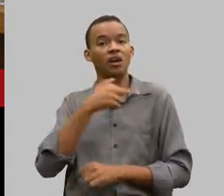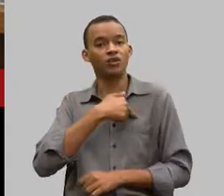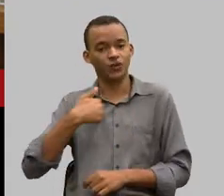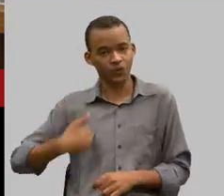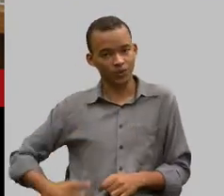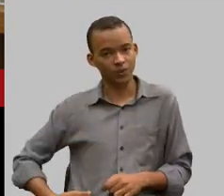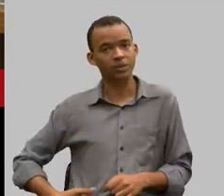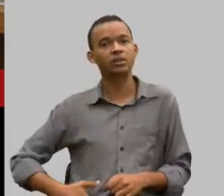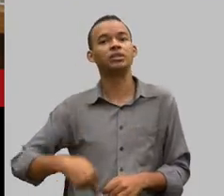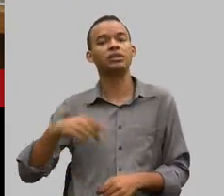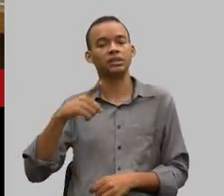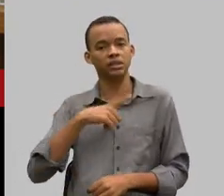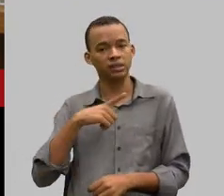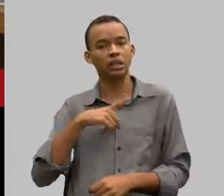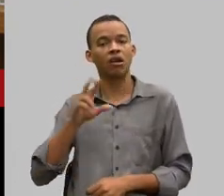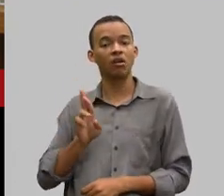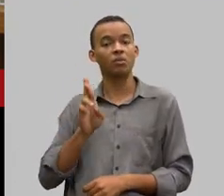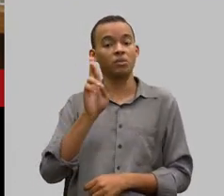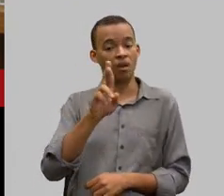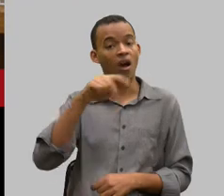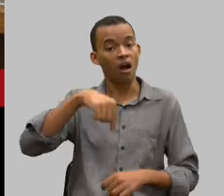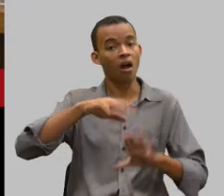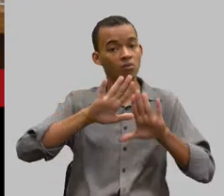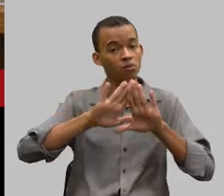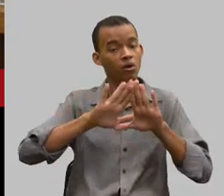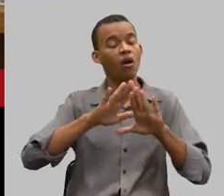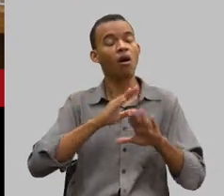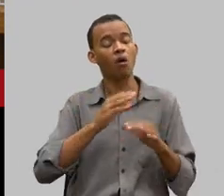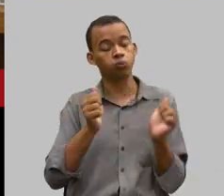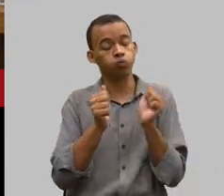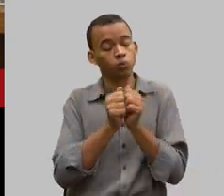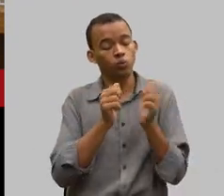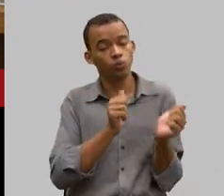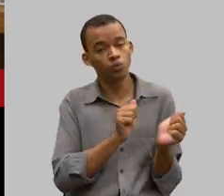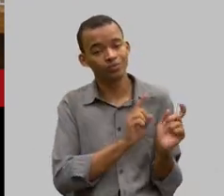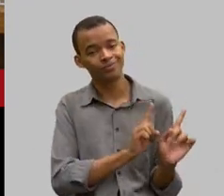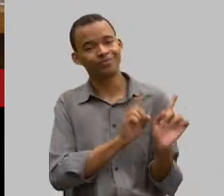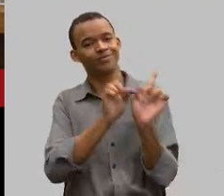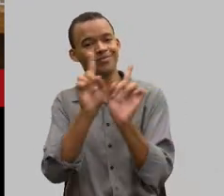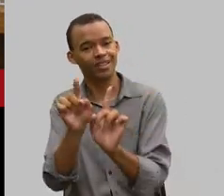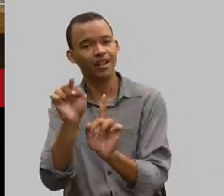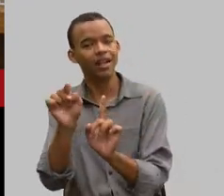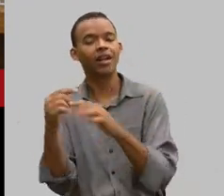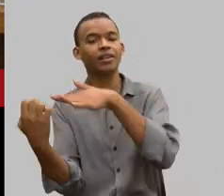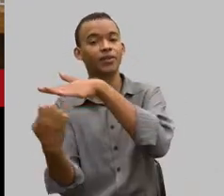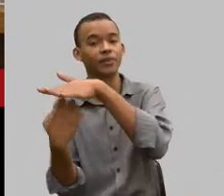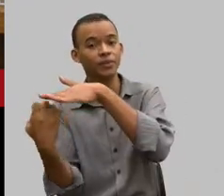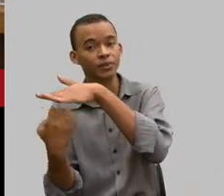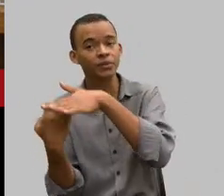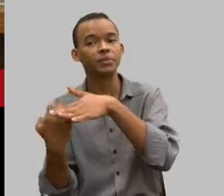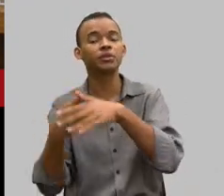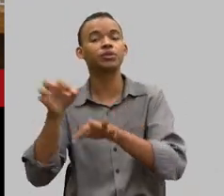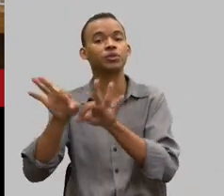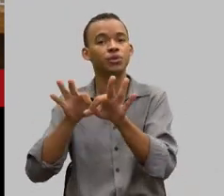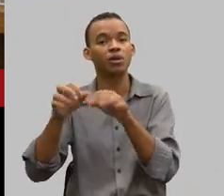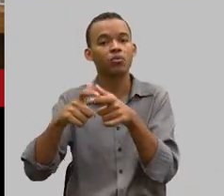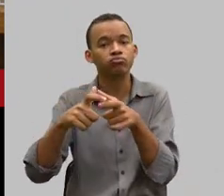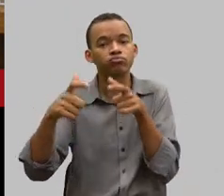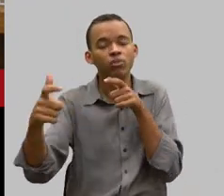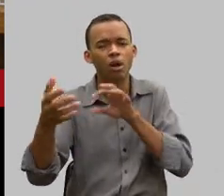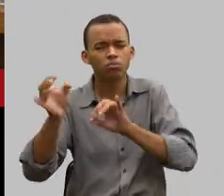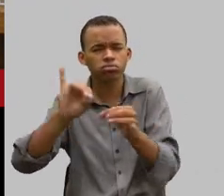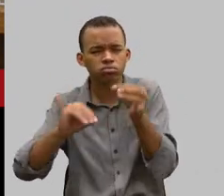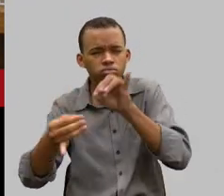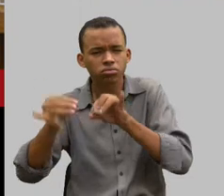foi representantes desta casa onde um empresário estava fazendo ampliação do laboratório